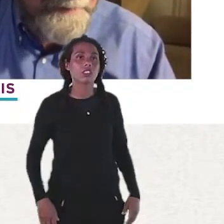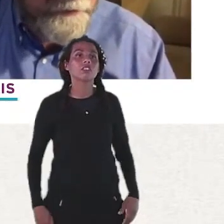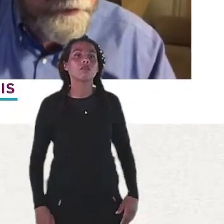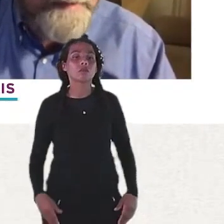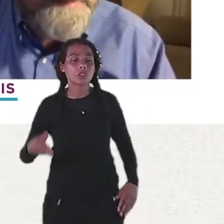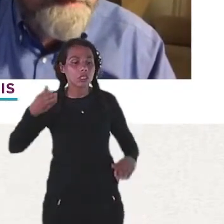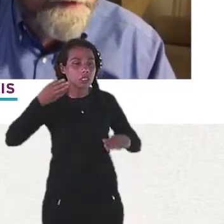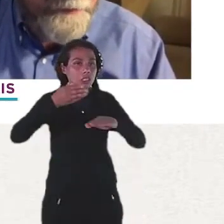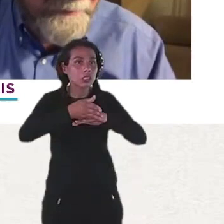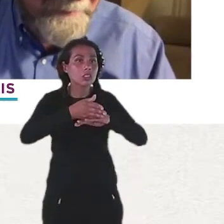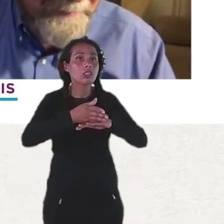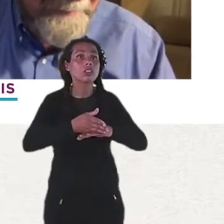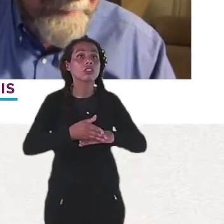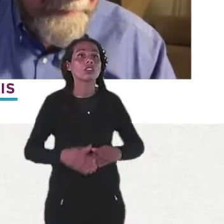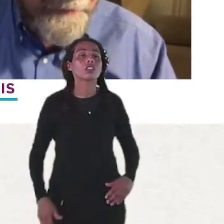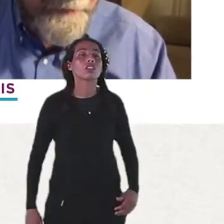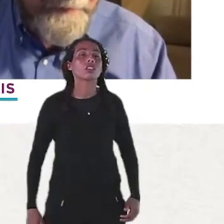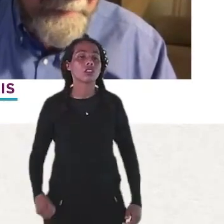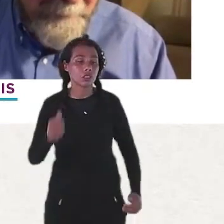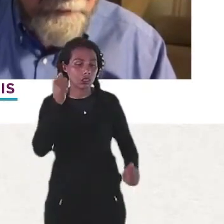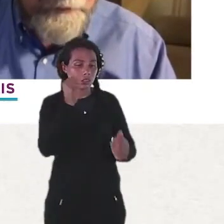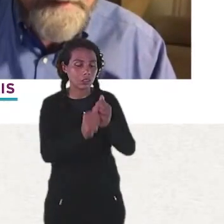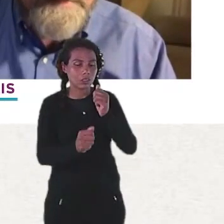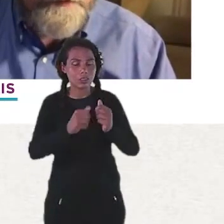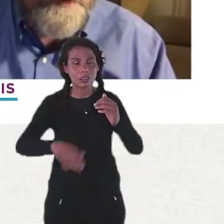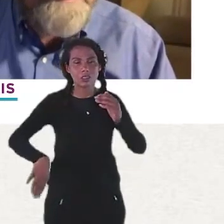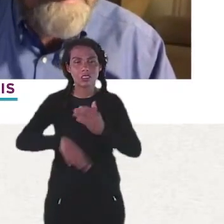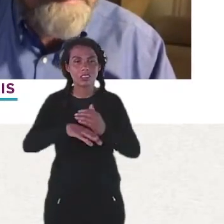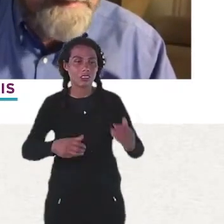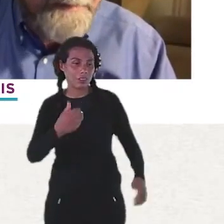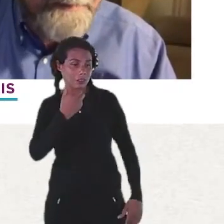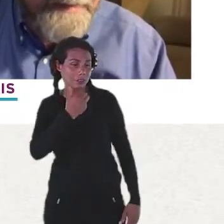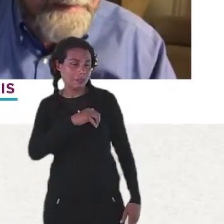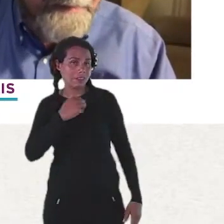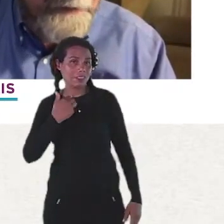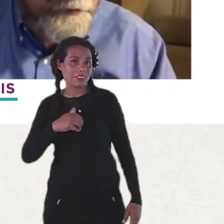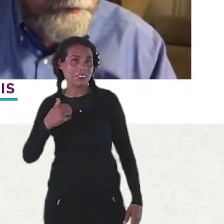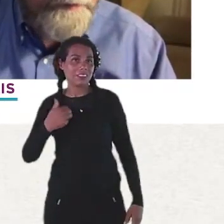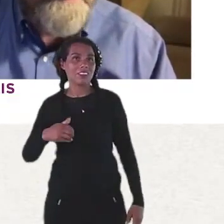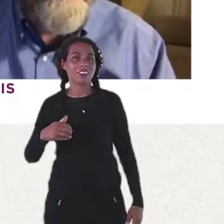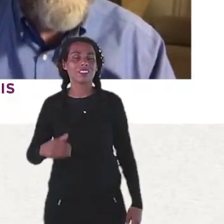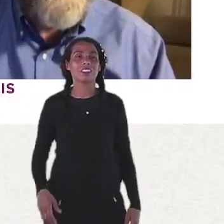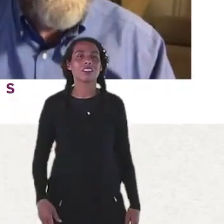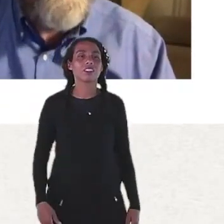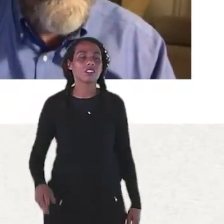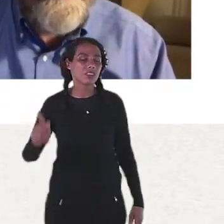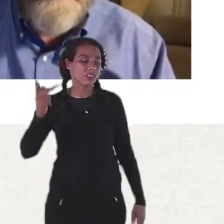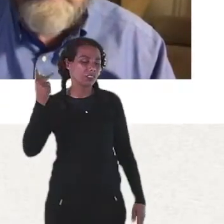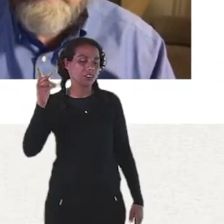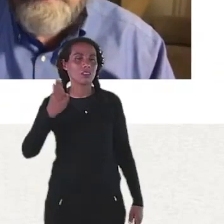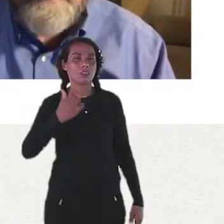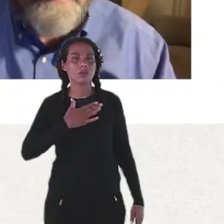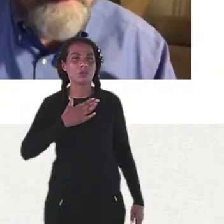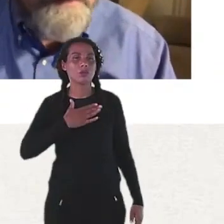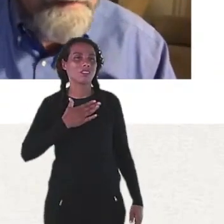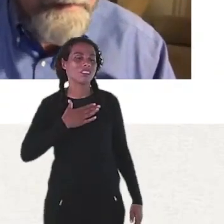Mineiro jogando com o Dario. Lembra do Dario? Eu estava